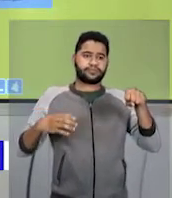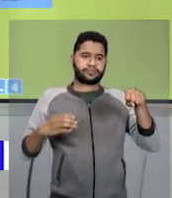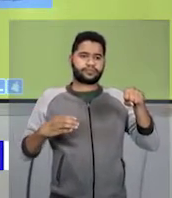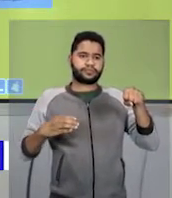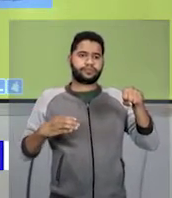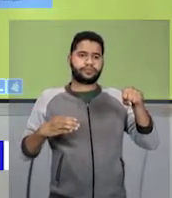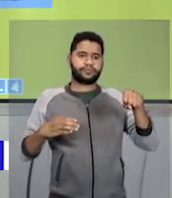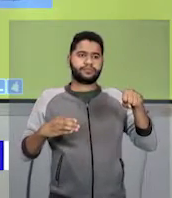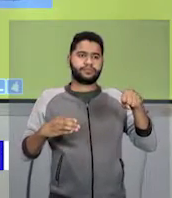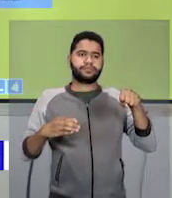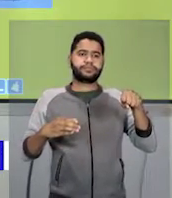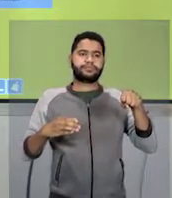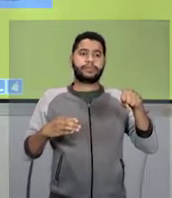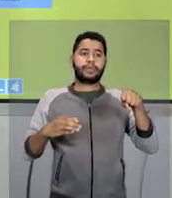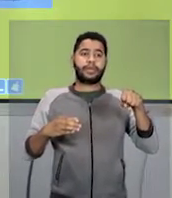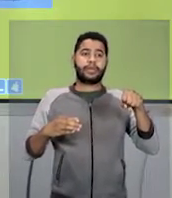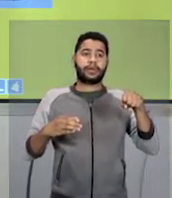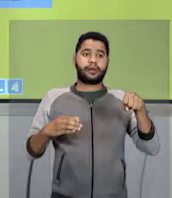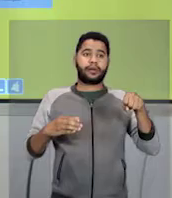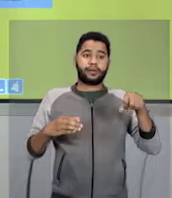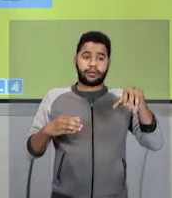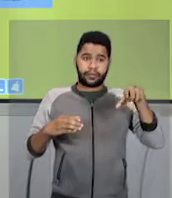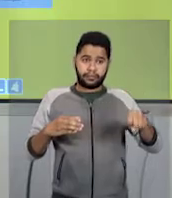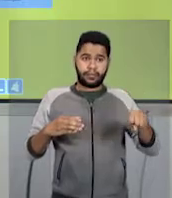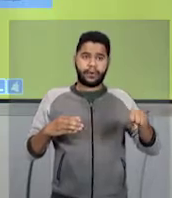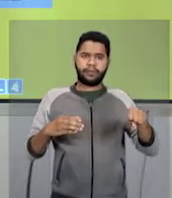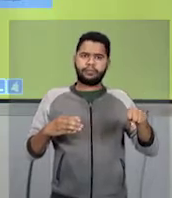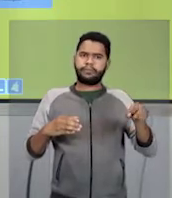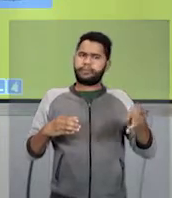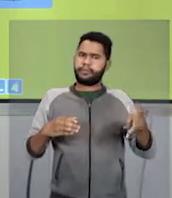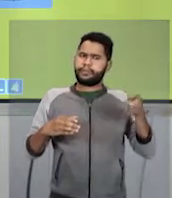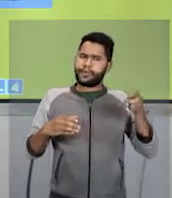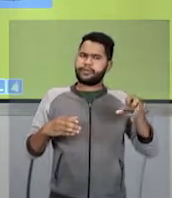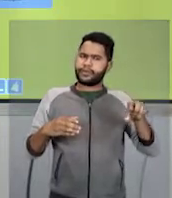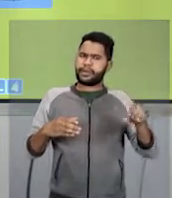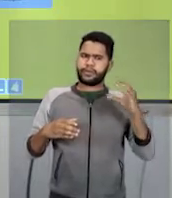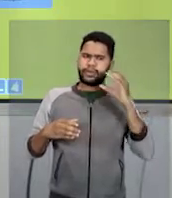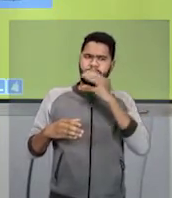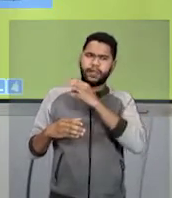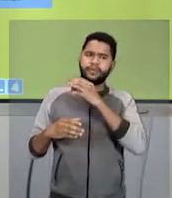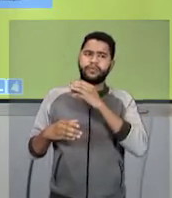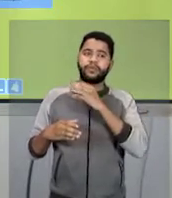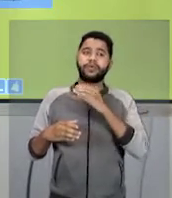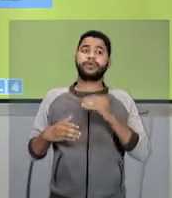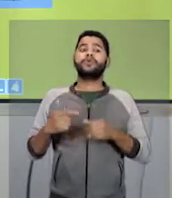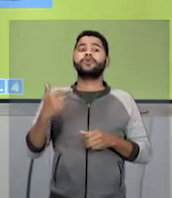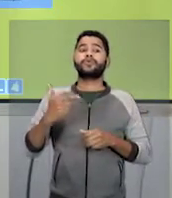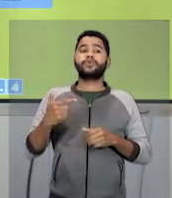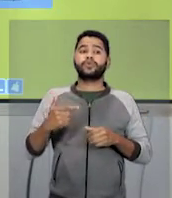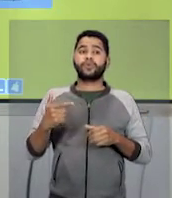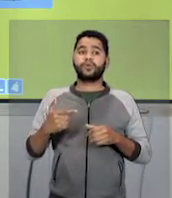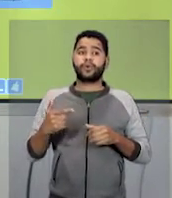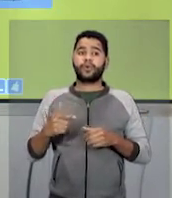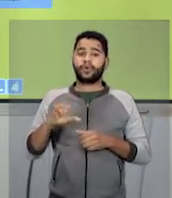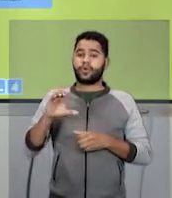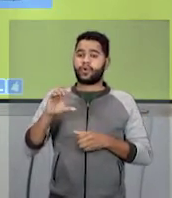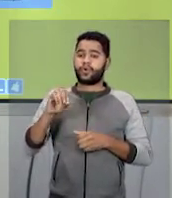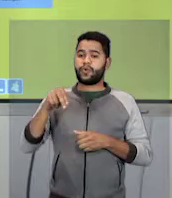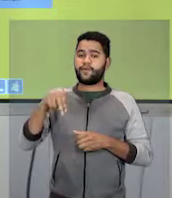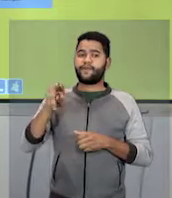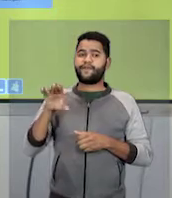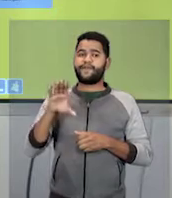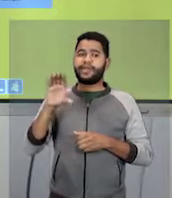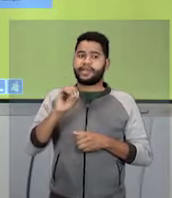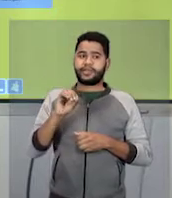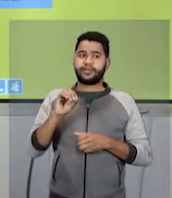pela panela. Então, quando você coloca a mão ali, você percebe o cabo aquecido. Segundo, a convecção que acontece